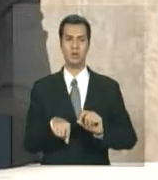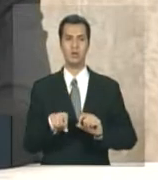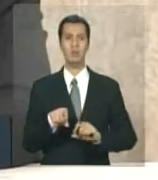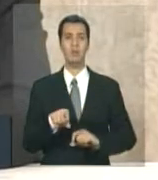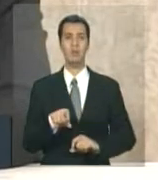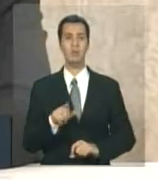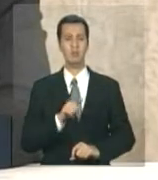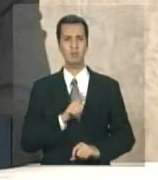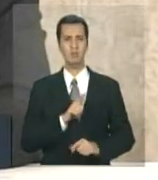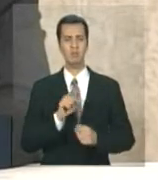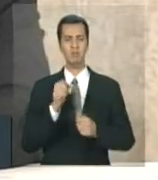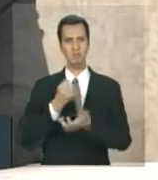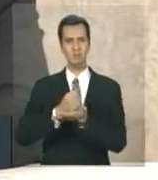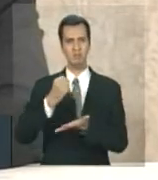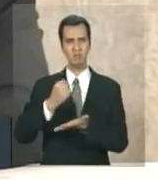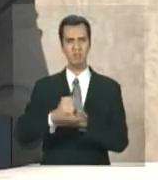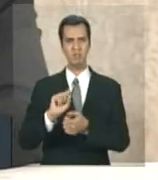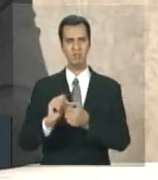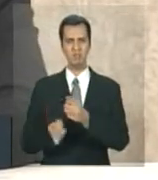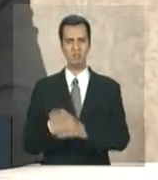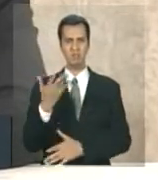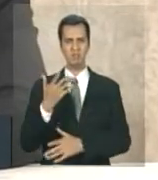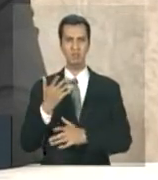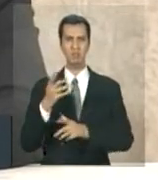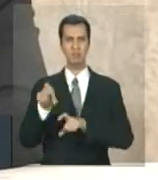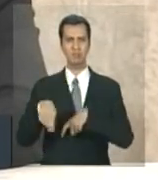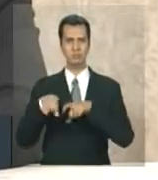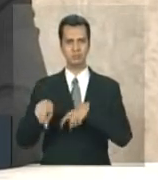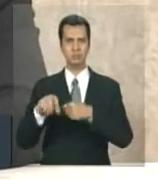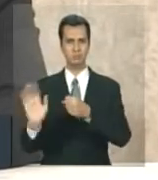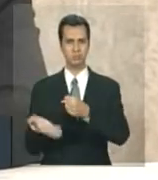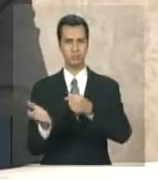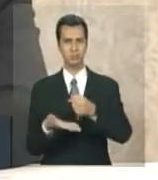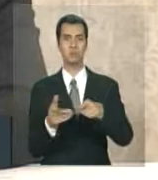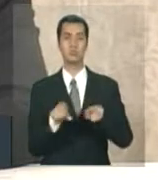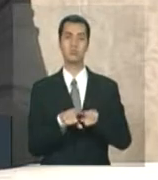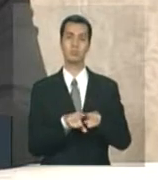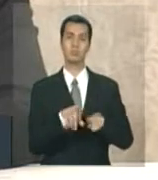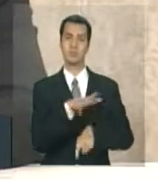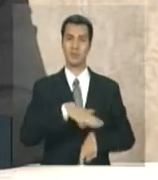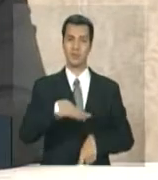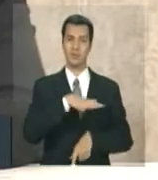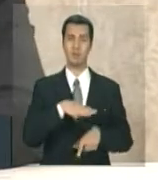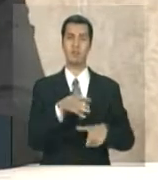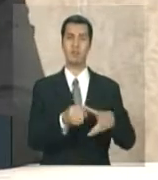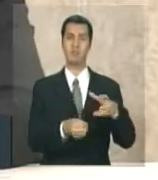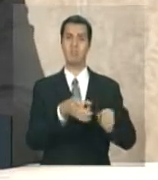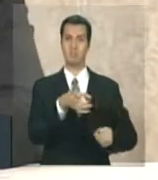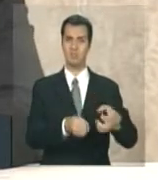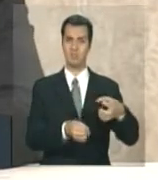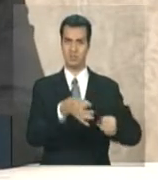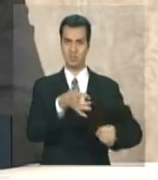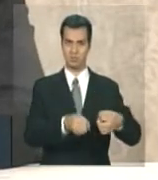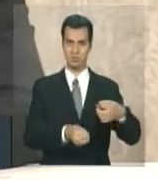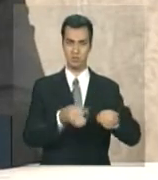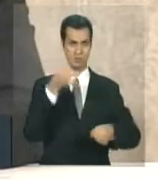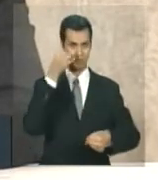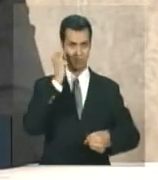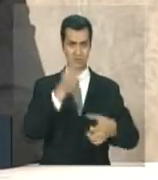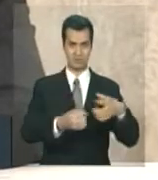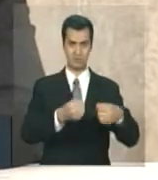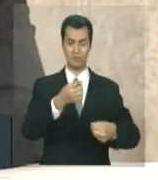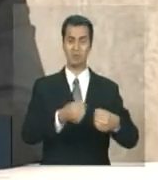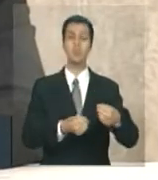para a produção de grãos e para o setor de produção leiteira, nós vamos garantir,